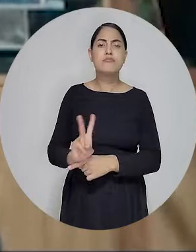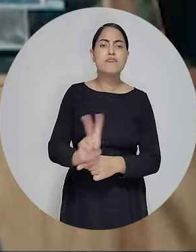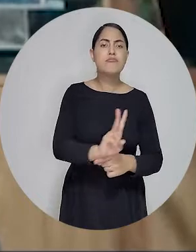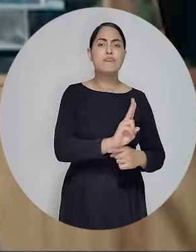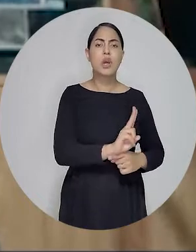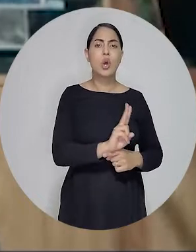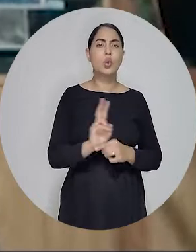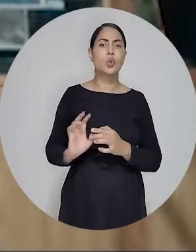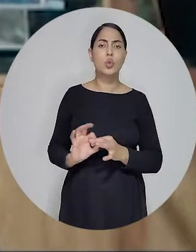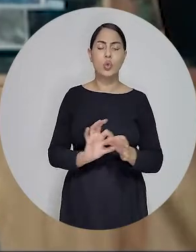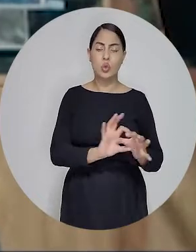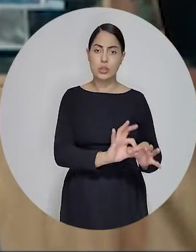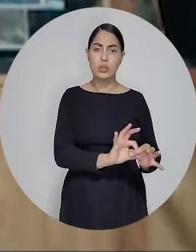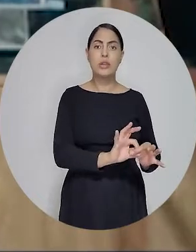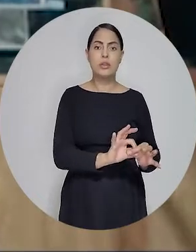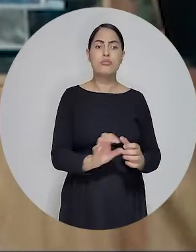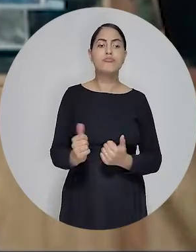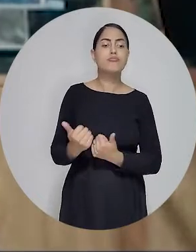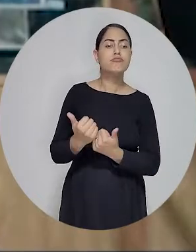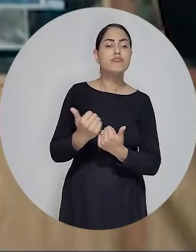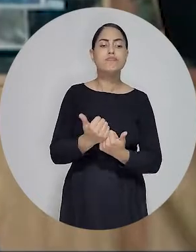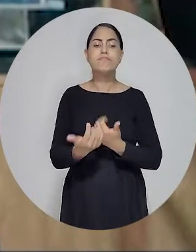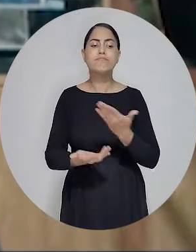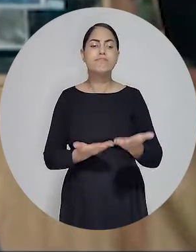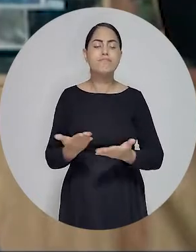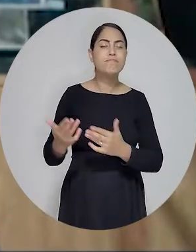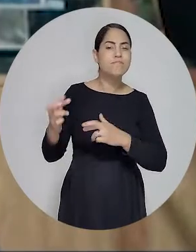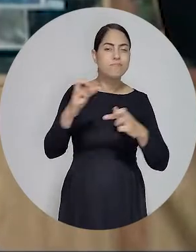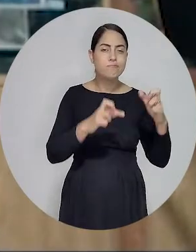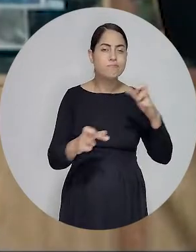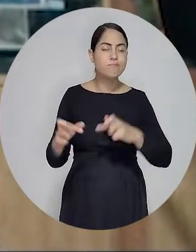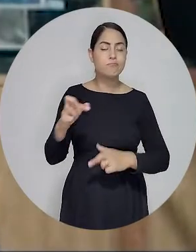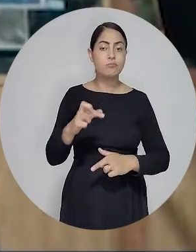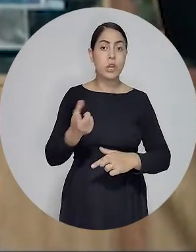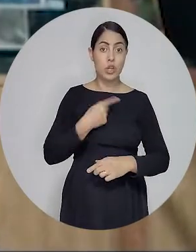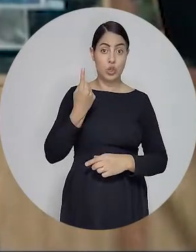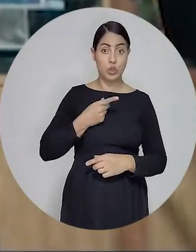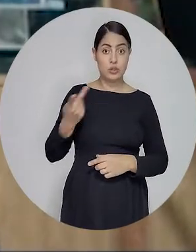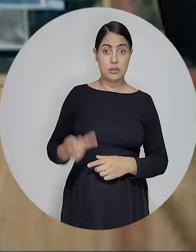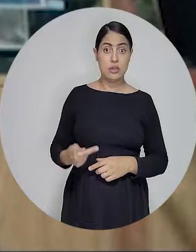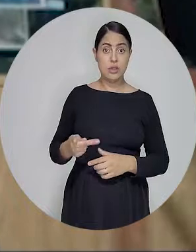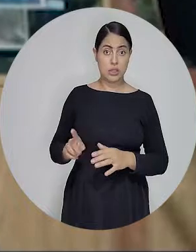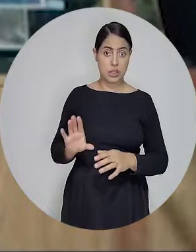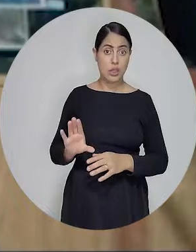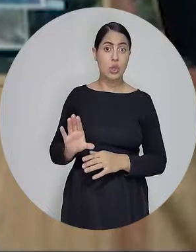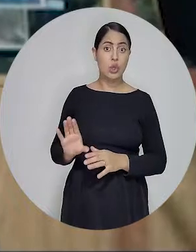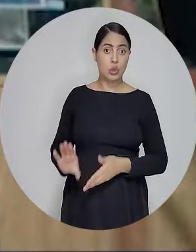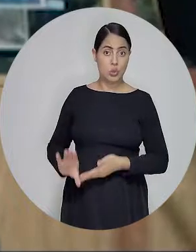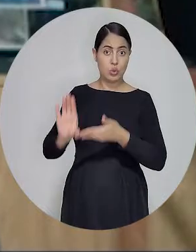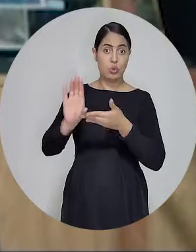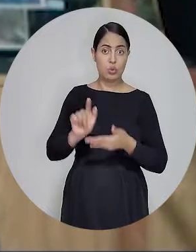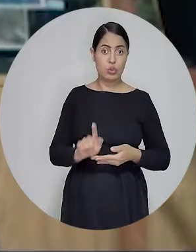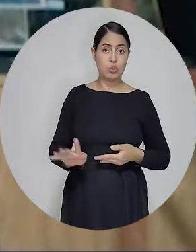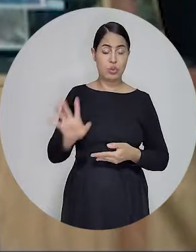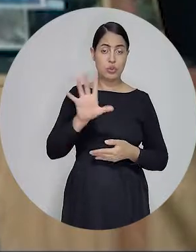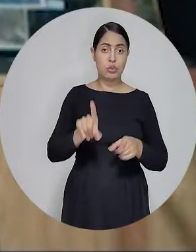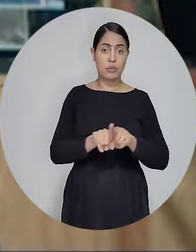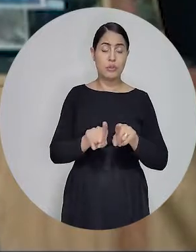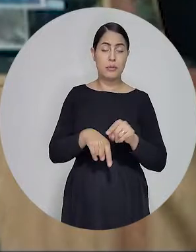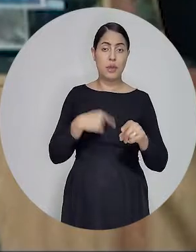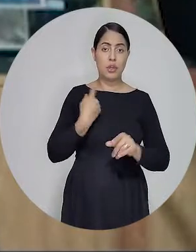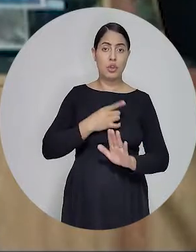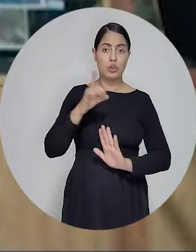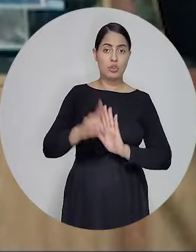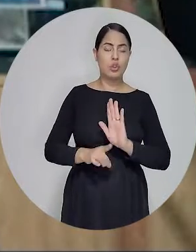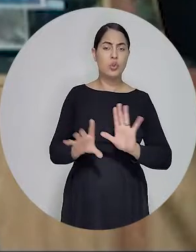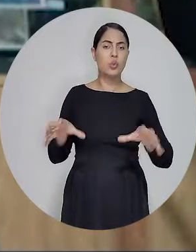comissão funciona como órgão de assessoramento da diretoria. Essa análise para propiciar ao nosso conselho pleno, à nossa diretoria, e